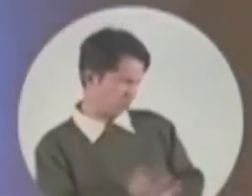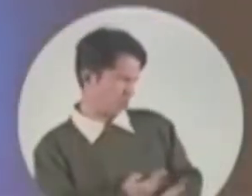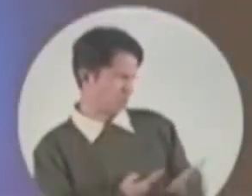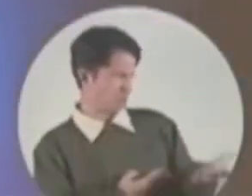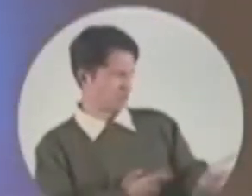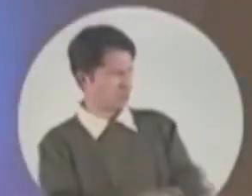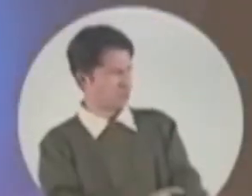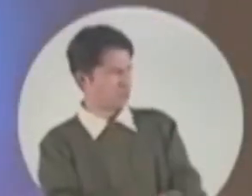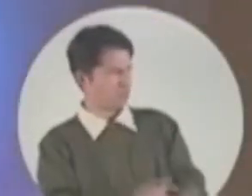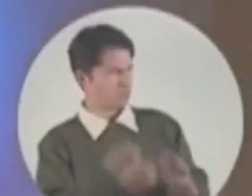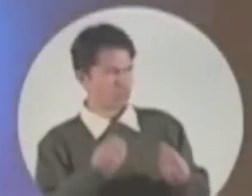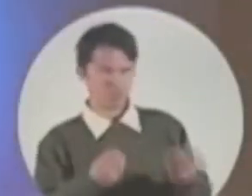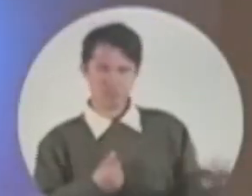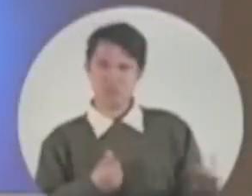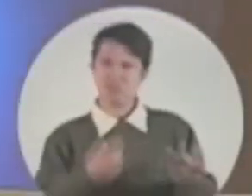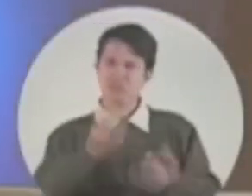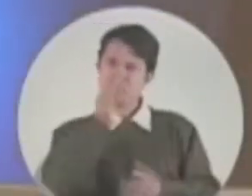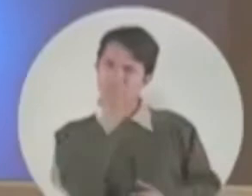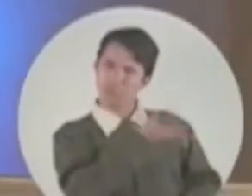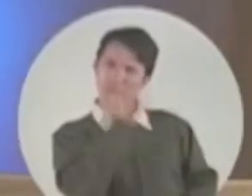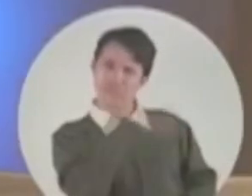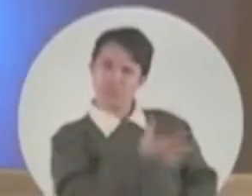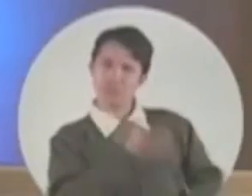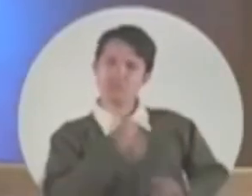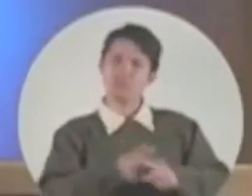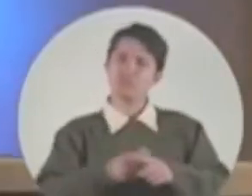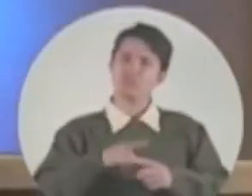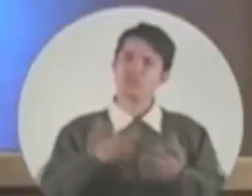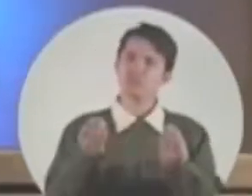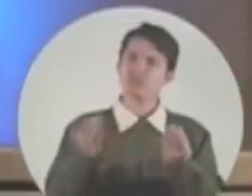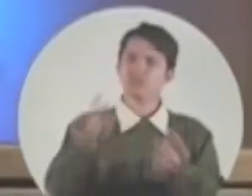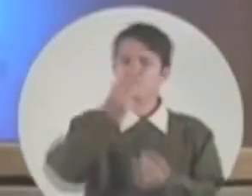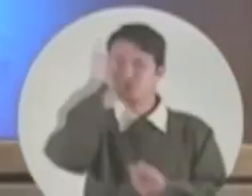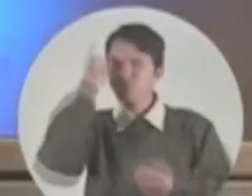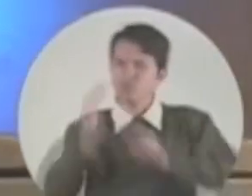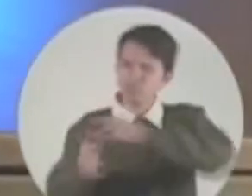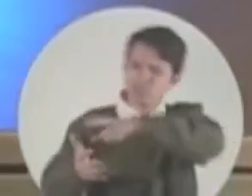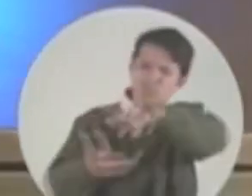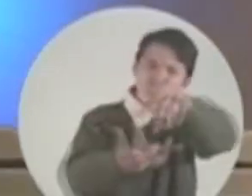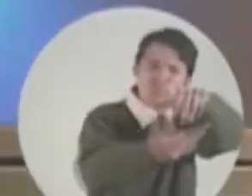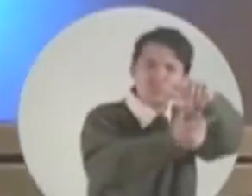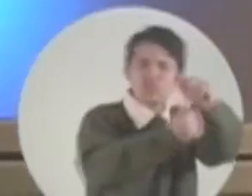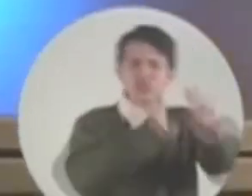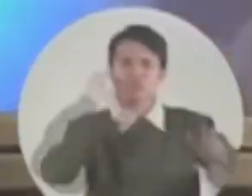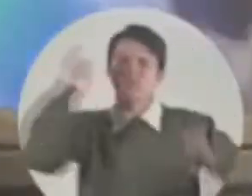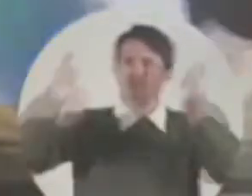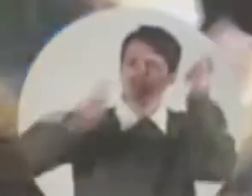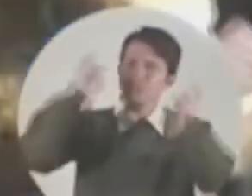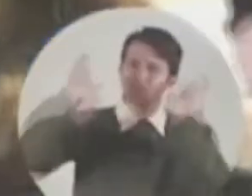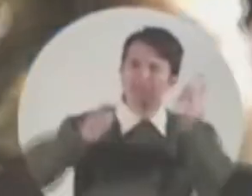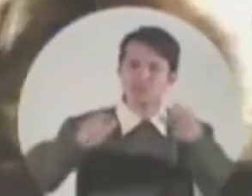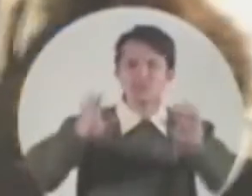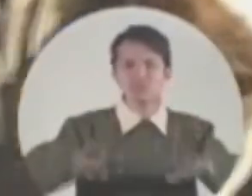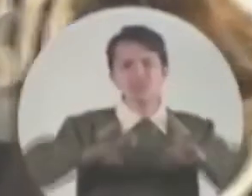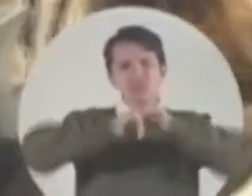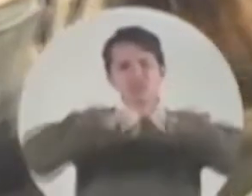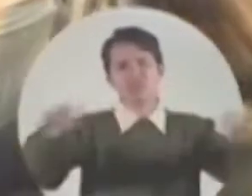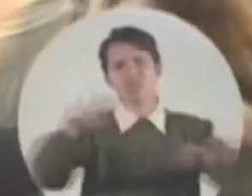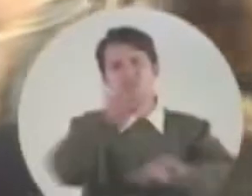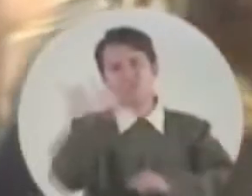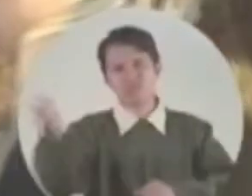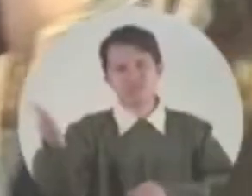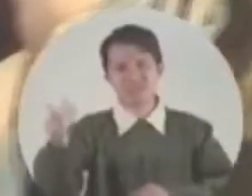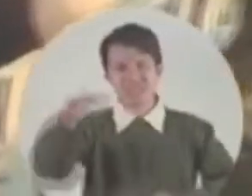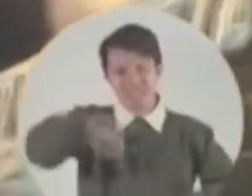pessoas secularizadas, porque ela está apontando para os deuses do coração desse povo.